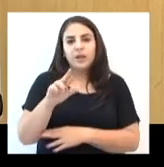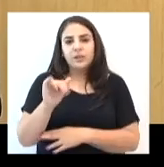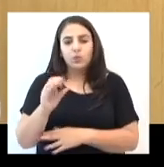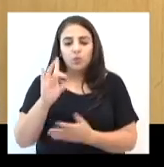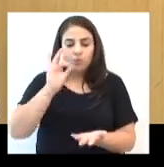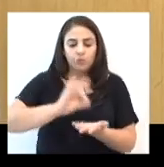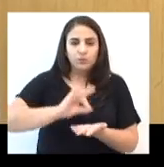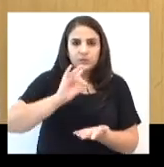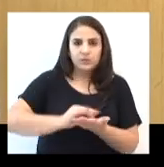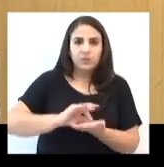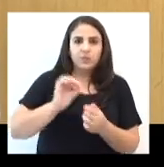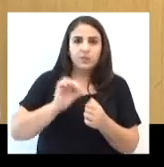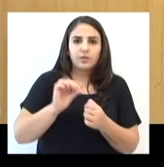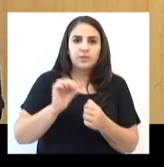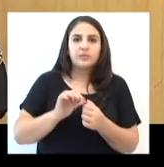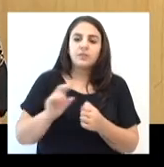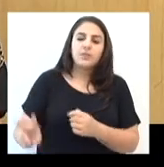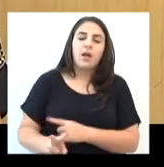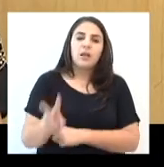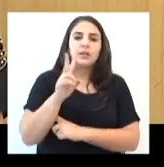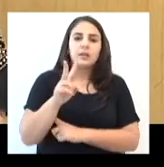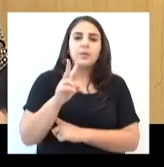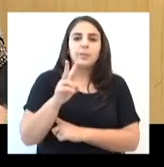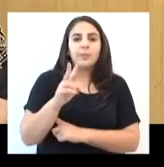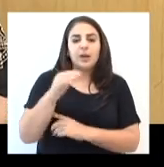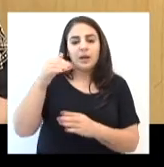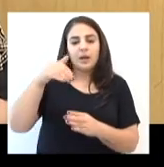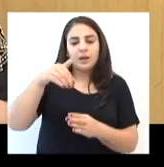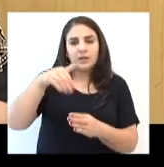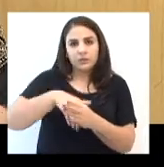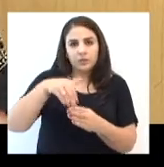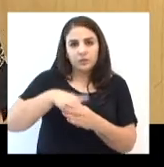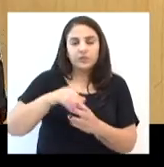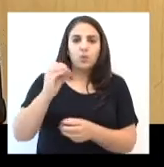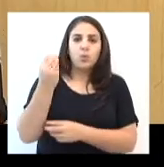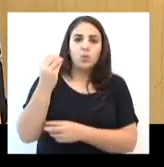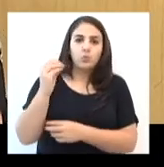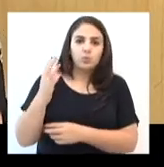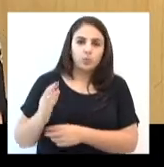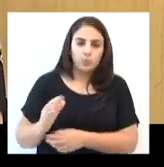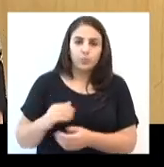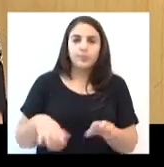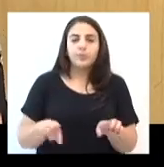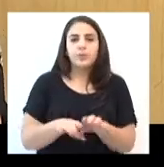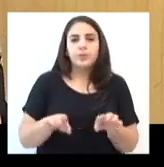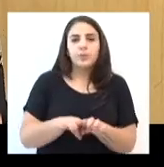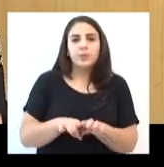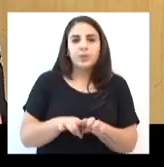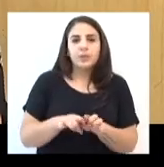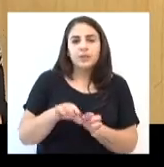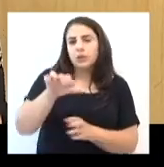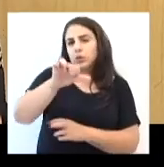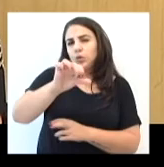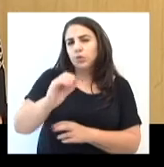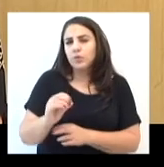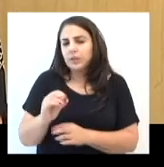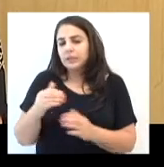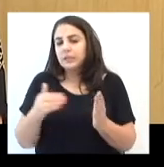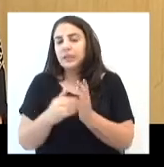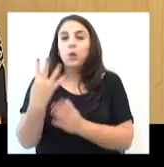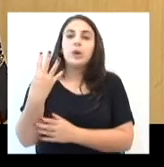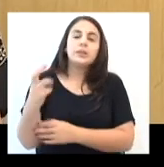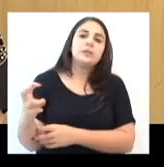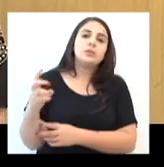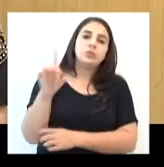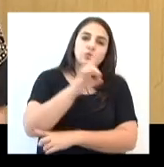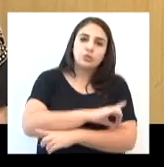alterações que são válidas para as eleições de outubro. Uma das mudanças reduz o período de campanha de 90 para 45